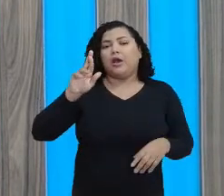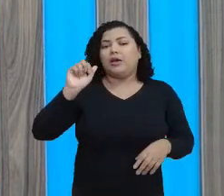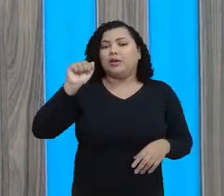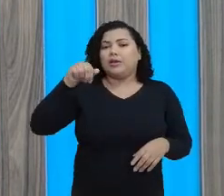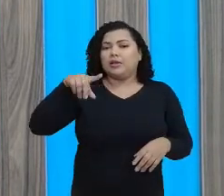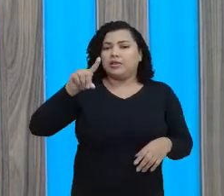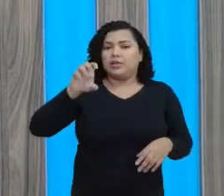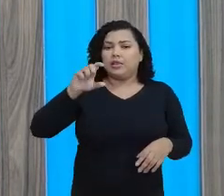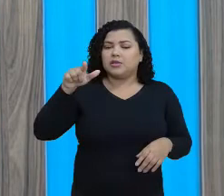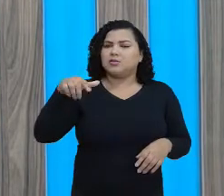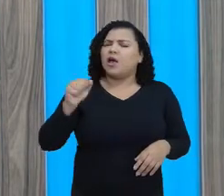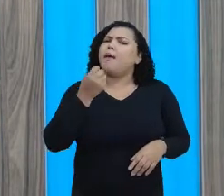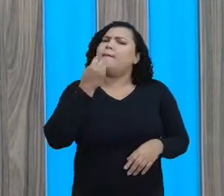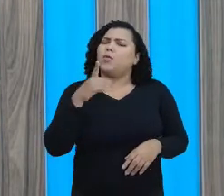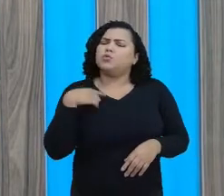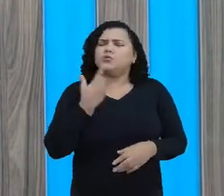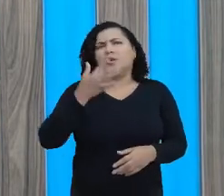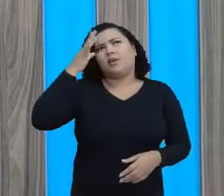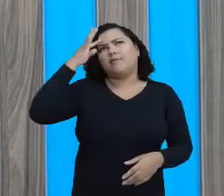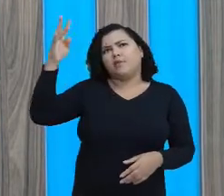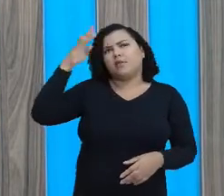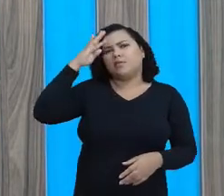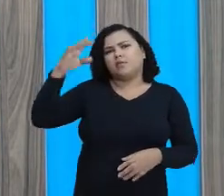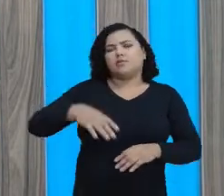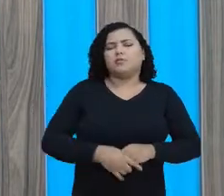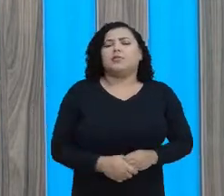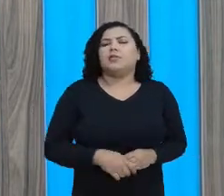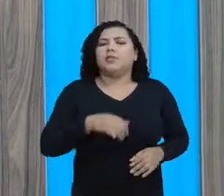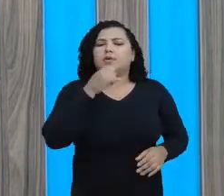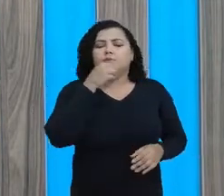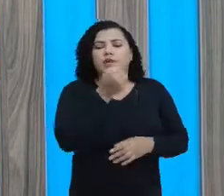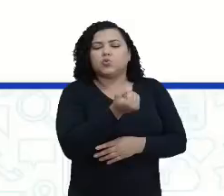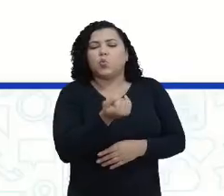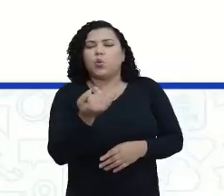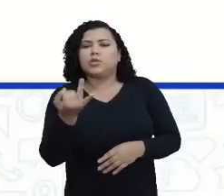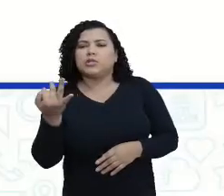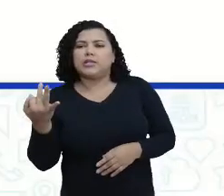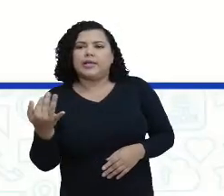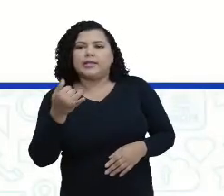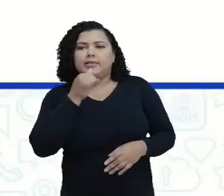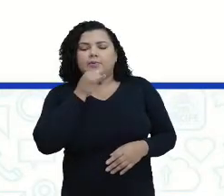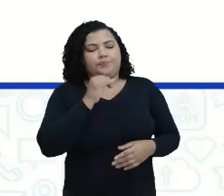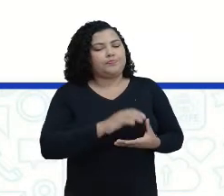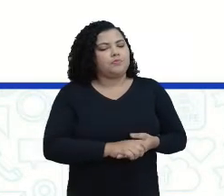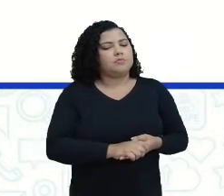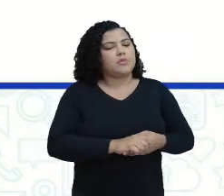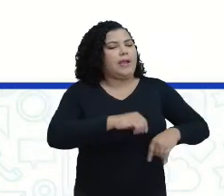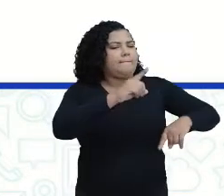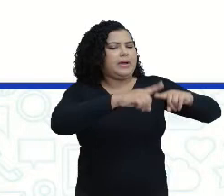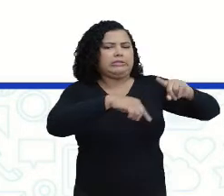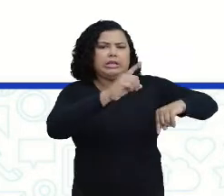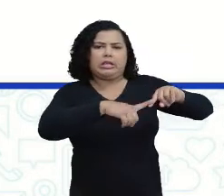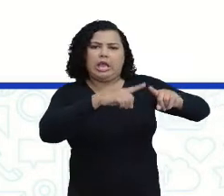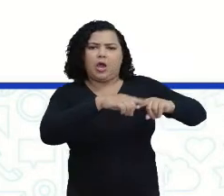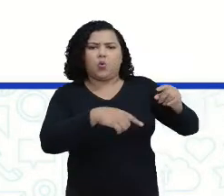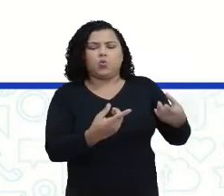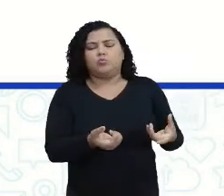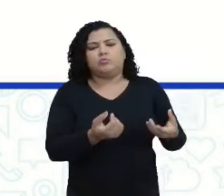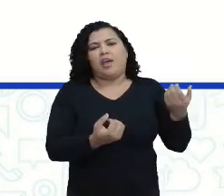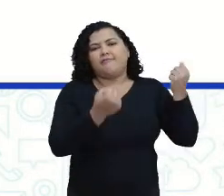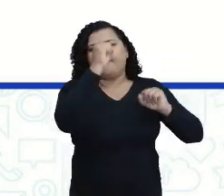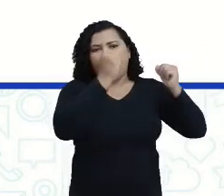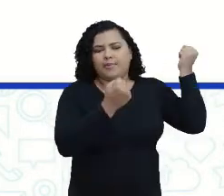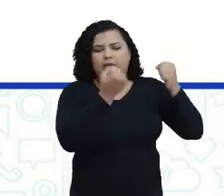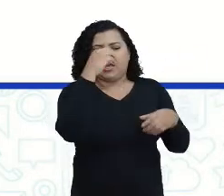essa situação aí, por exemplo, a gente diz que a quantidade de produtos, de mercadorias produzidas numa fábrica e o número